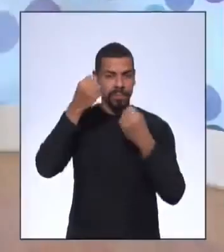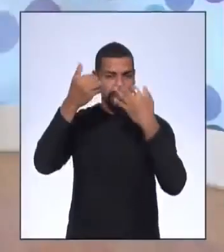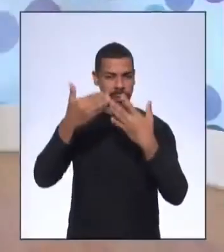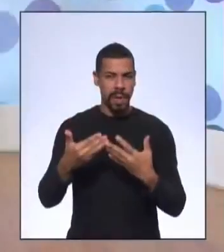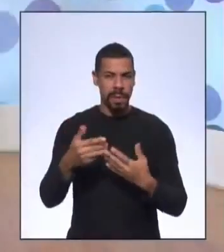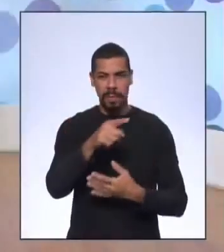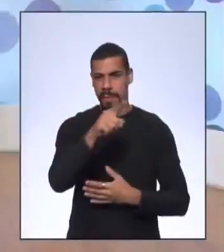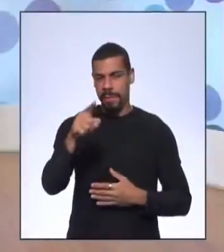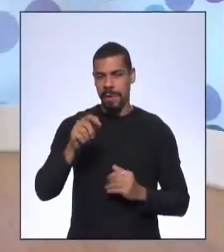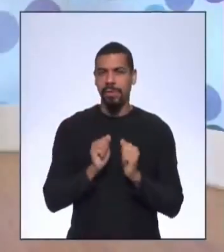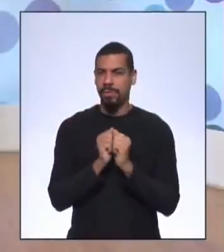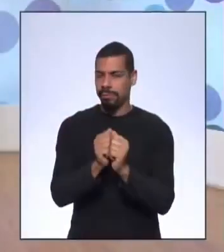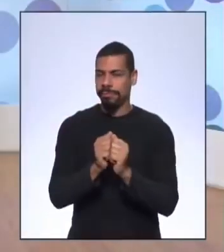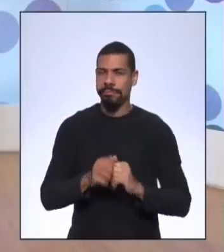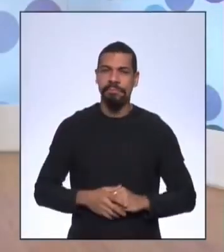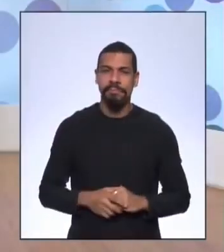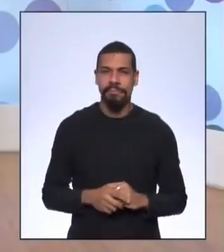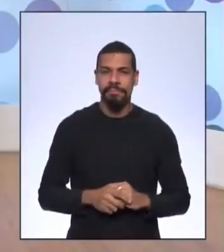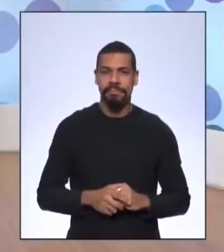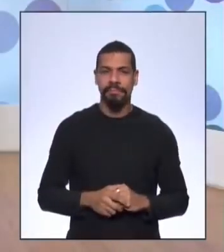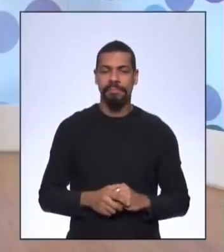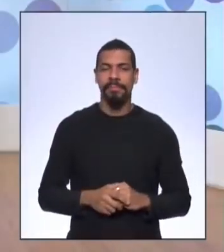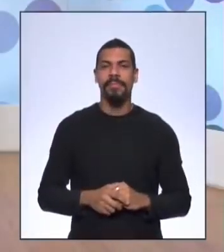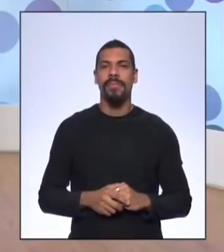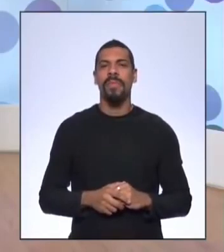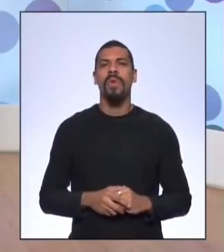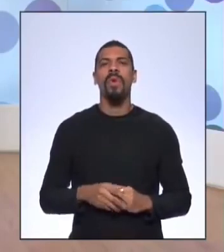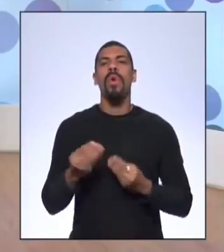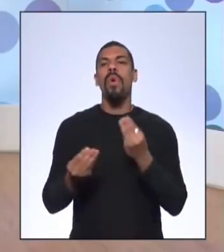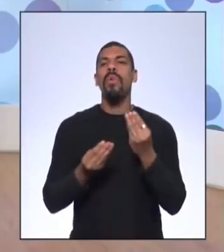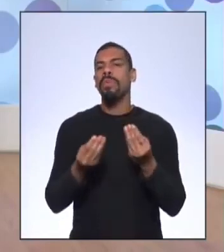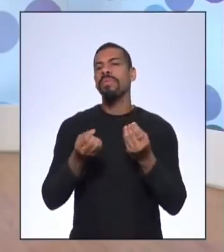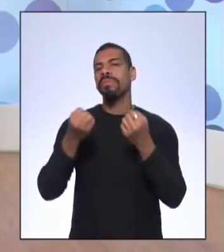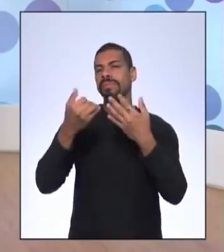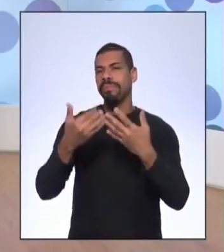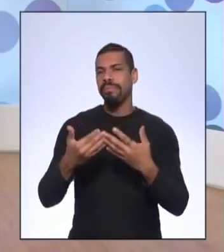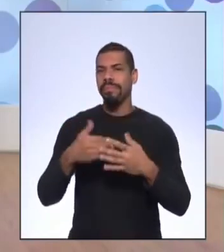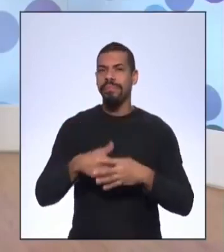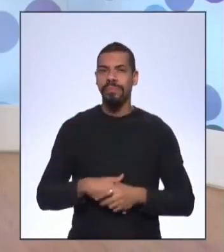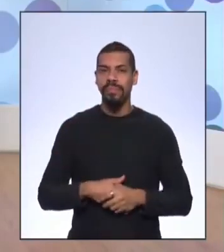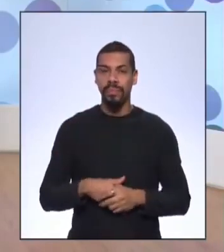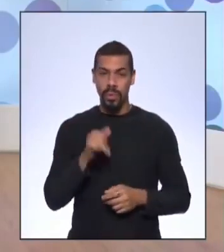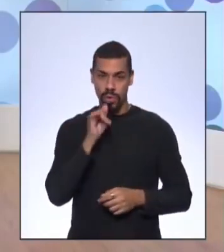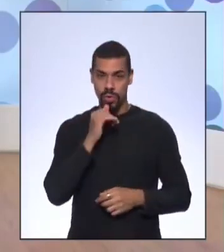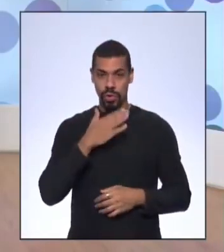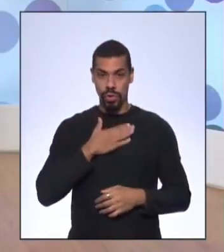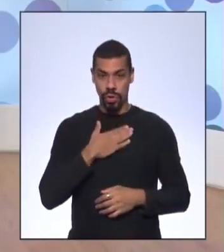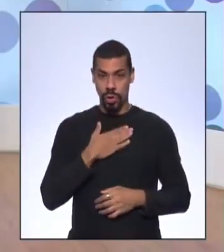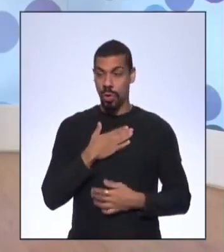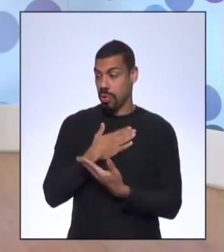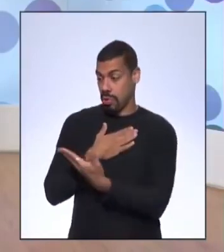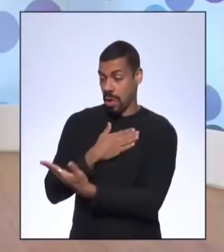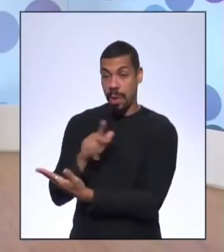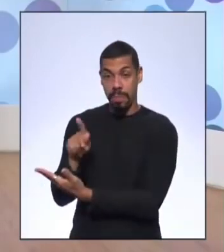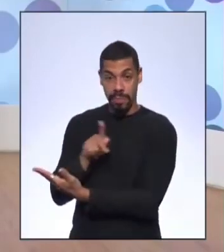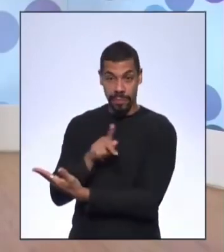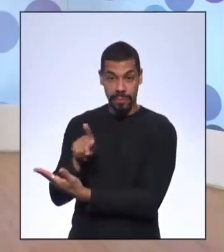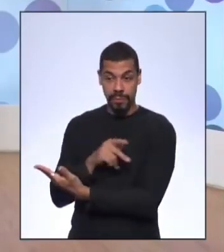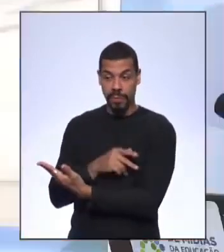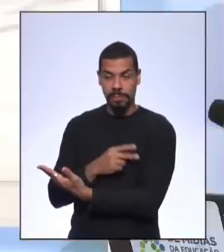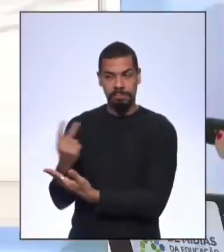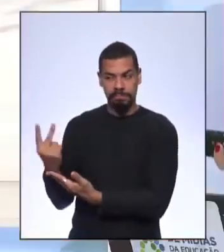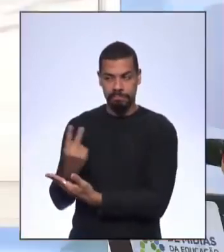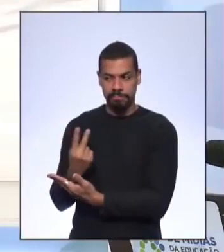Eu vou tentar executar com vocês da seguinte forma. Então, eu e a Alessandra. Então,